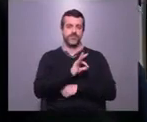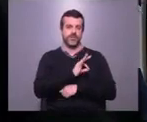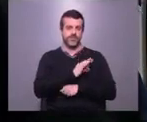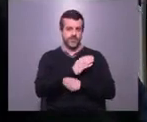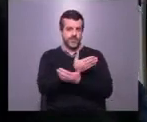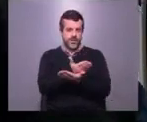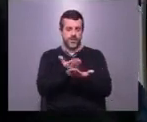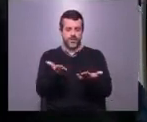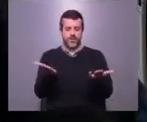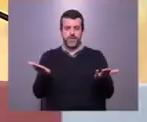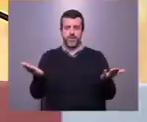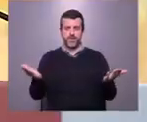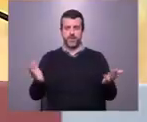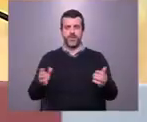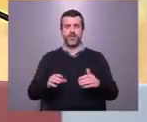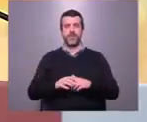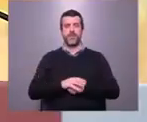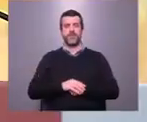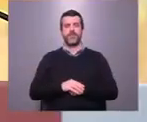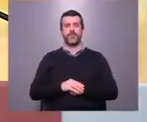Ele está no meio de